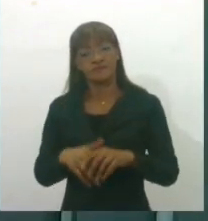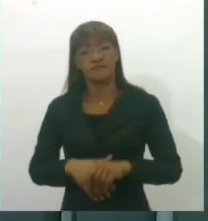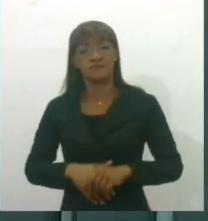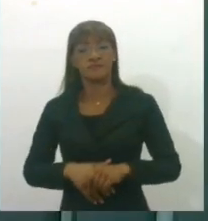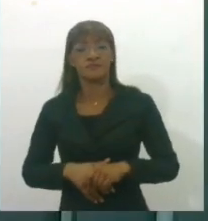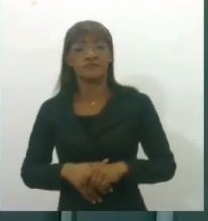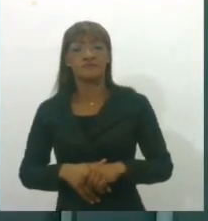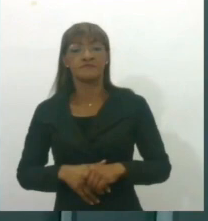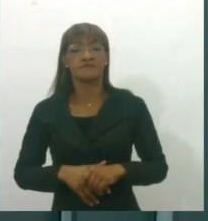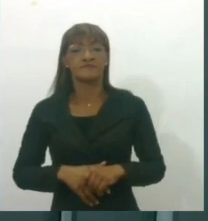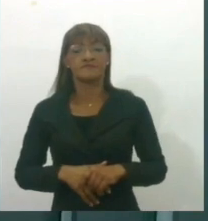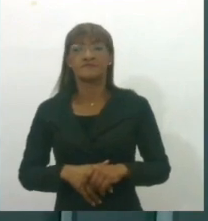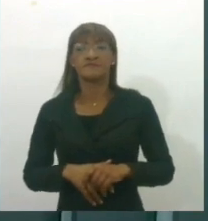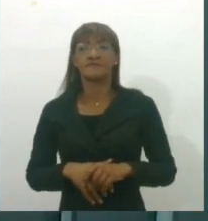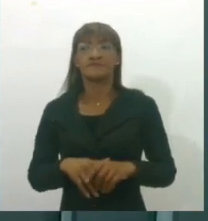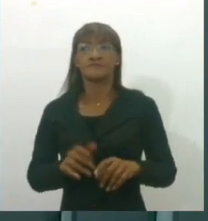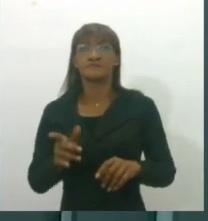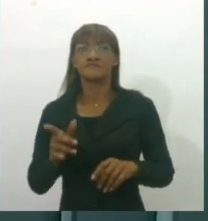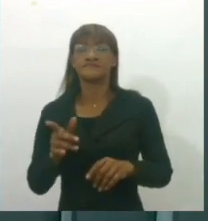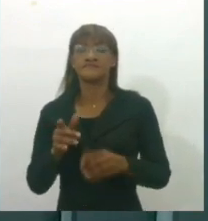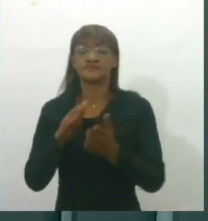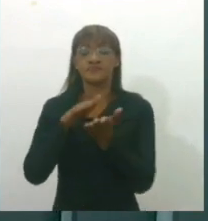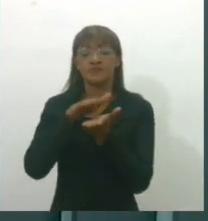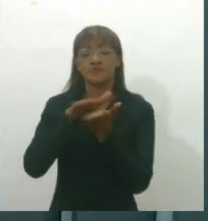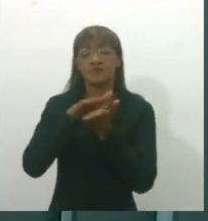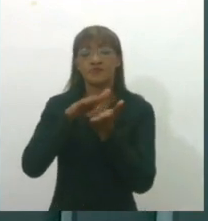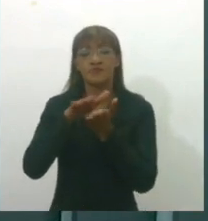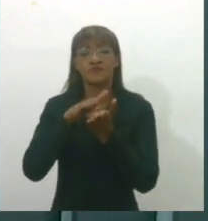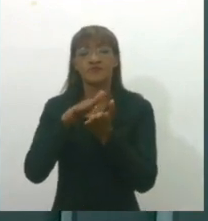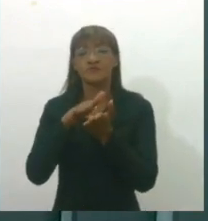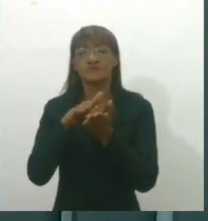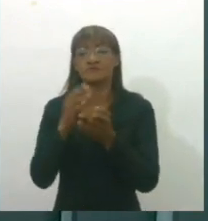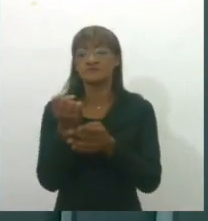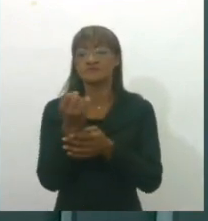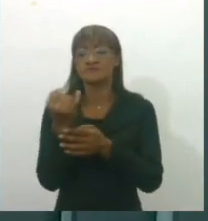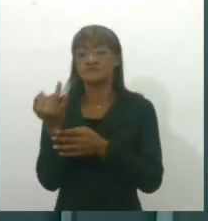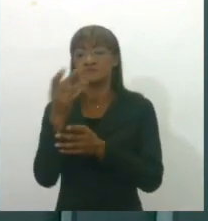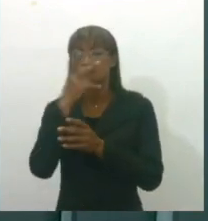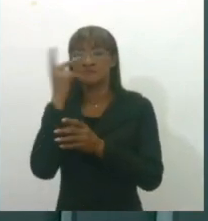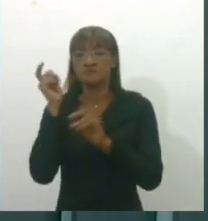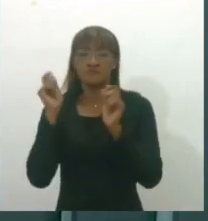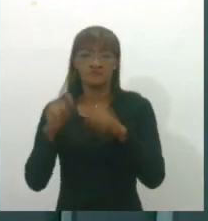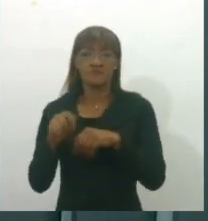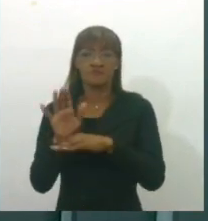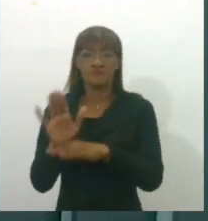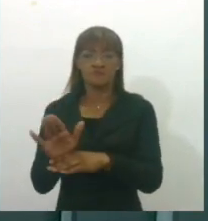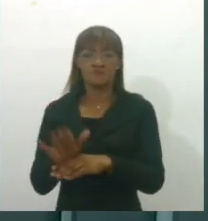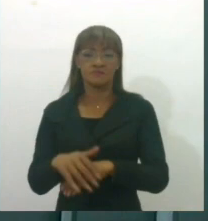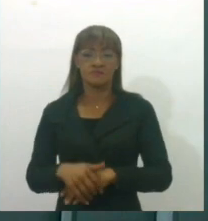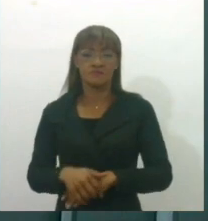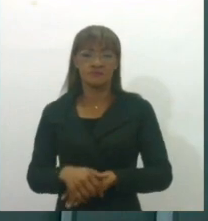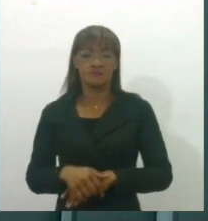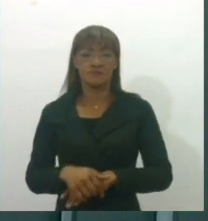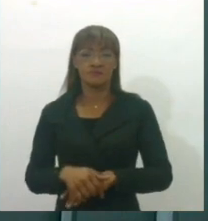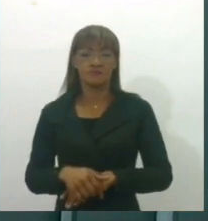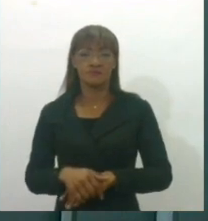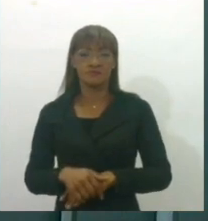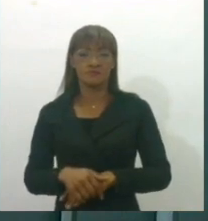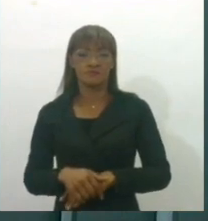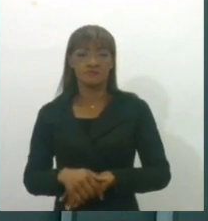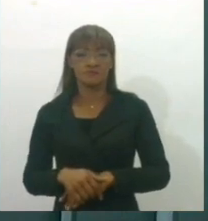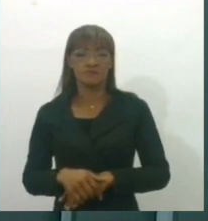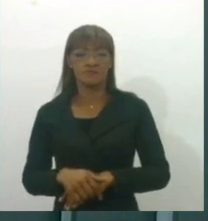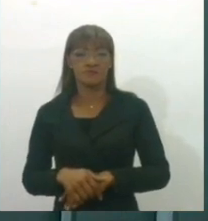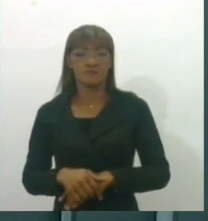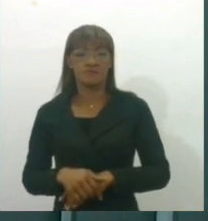ajudar mais ou menos quantos pacientes? Para a gente ter noção de quanto uma pessoa só consegue ajudar. Excelente pergunta. O sangue,